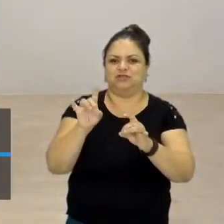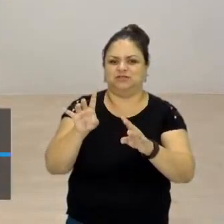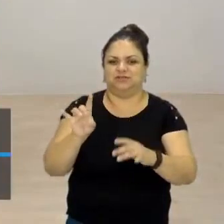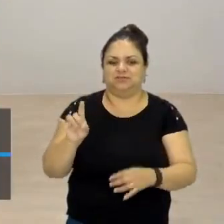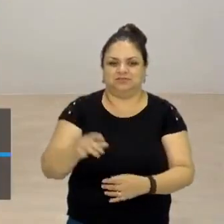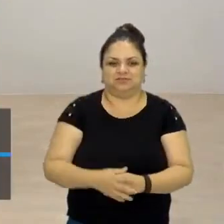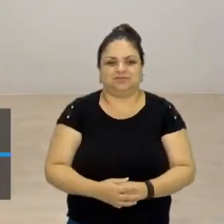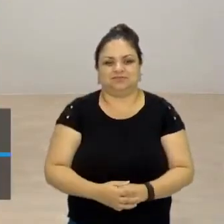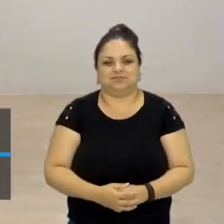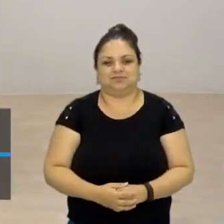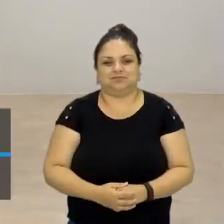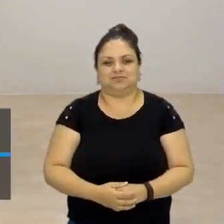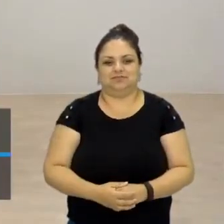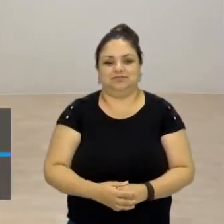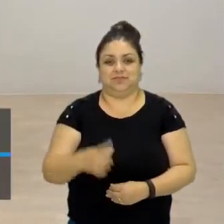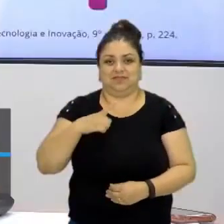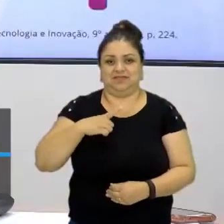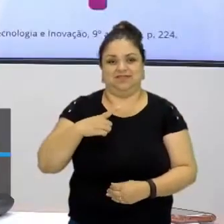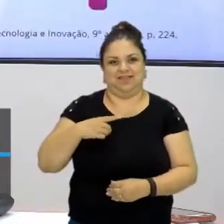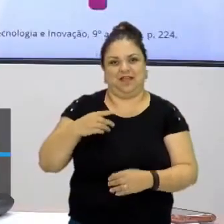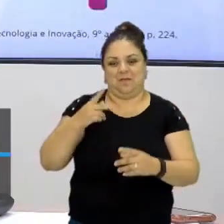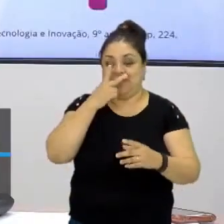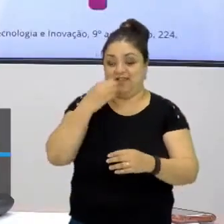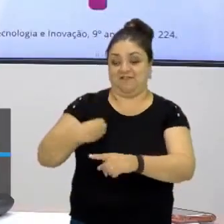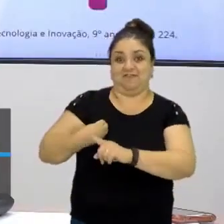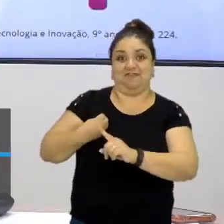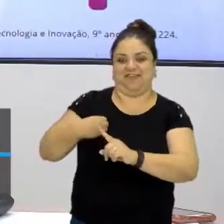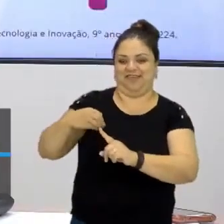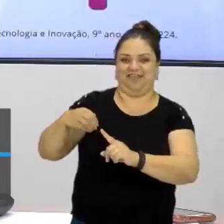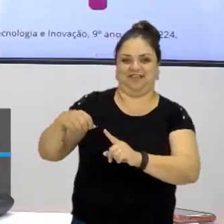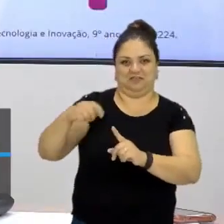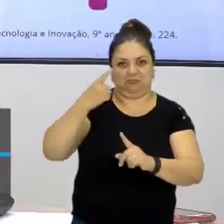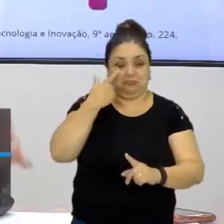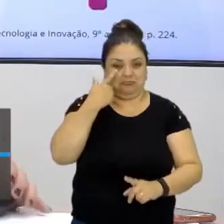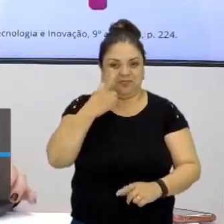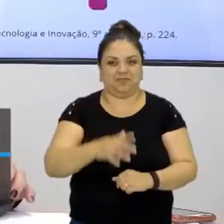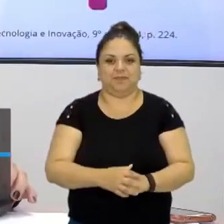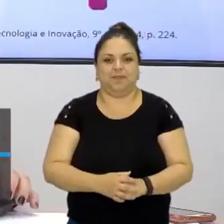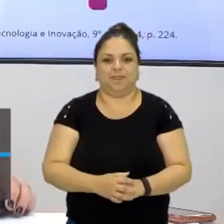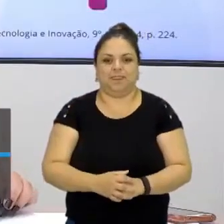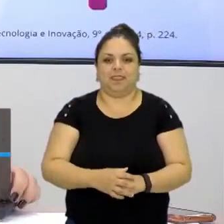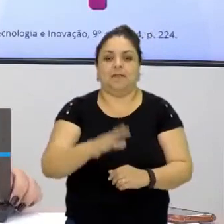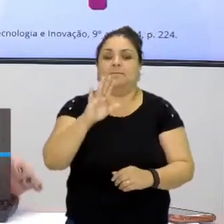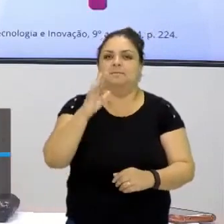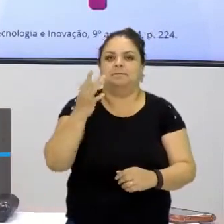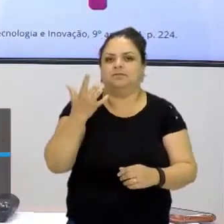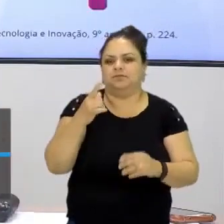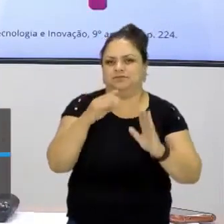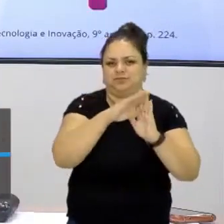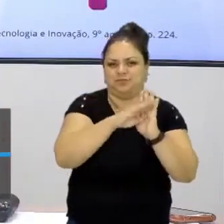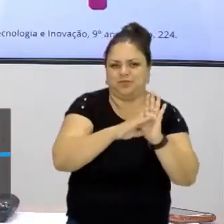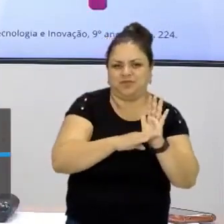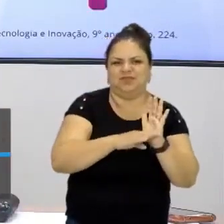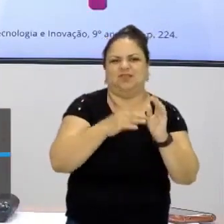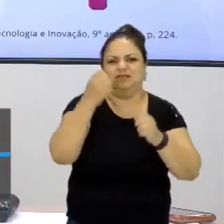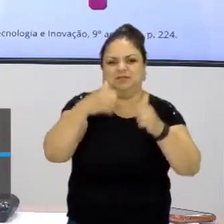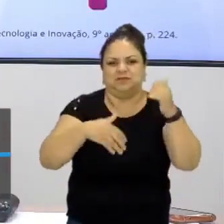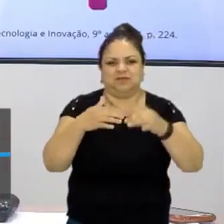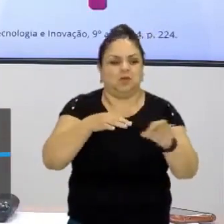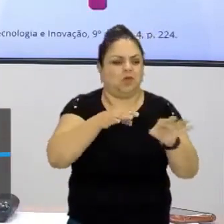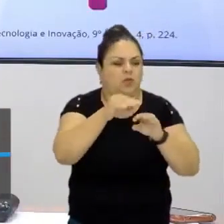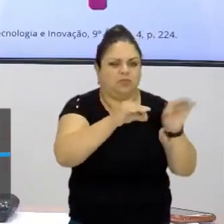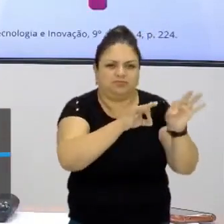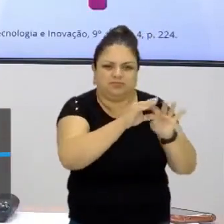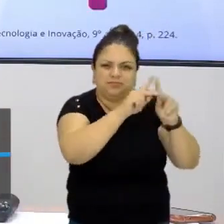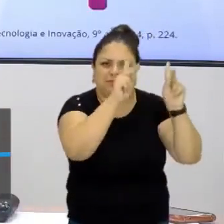vida própria. Ela tem vida própria, né? A gente ainda não vai entrar nessa questão de Arduino, programação, né? Que é um pouco, vamos dizer, mais